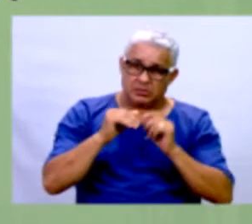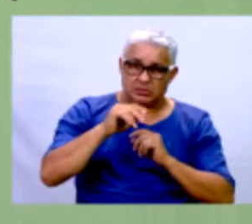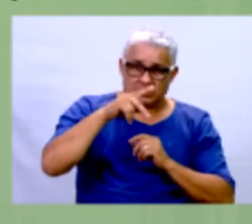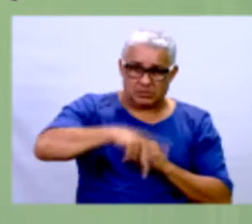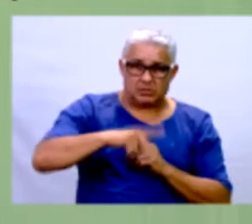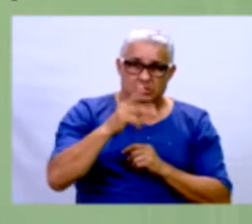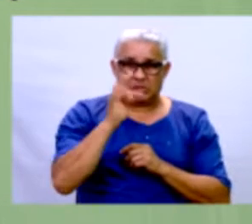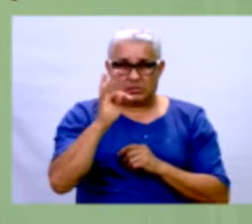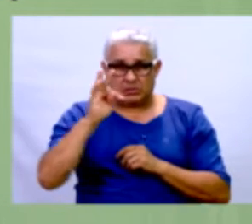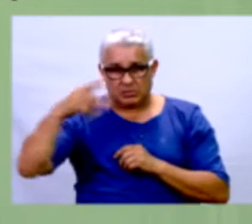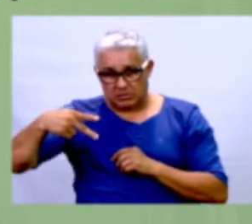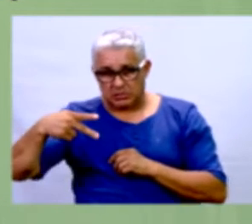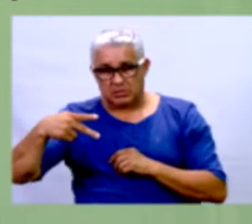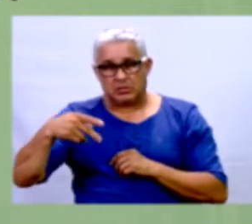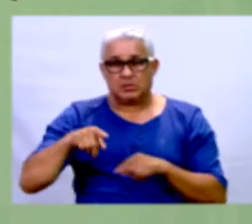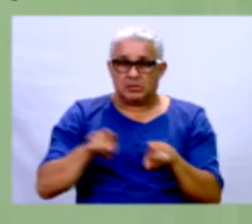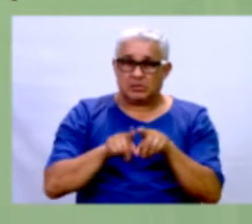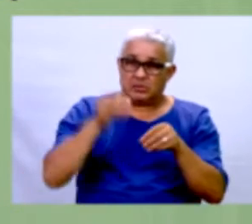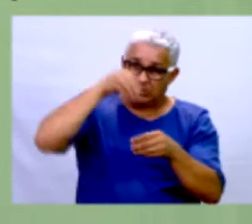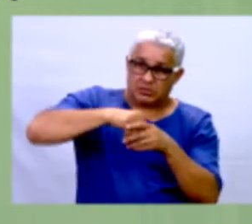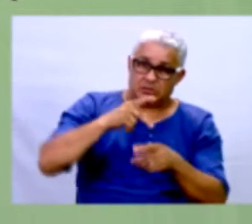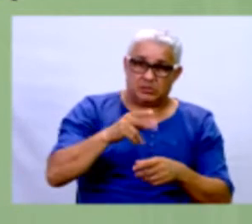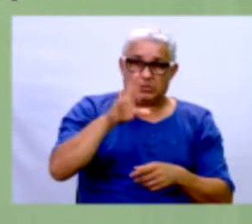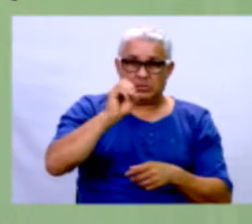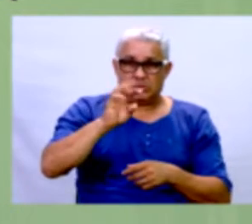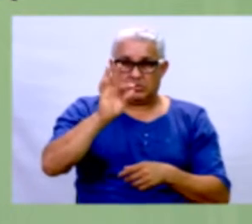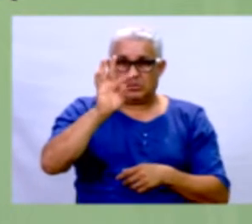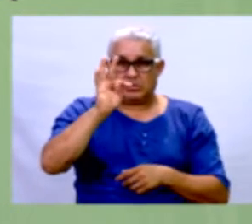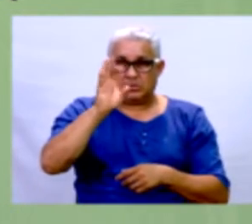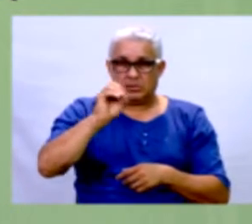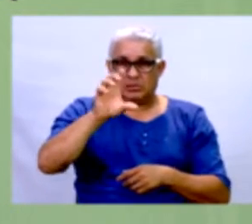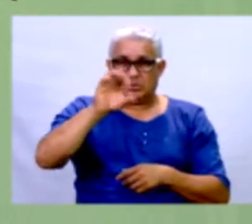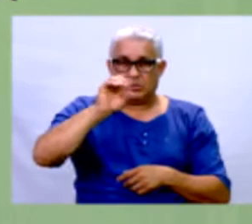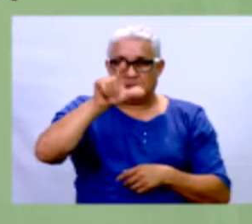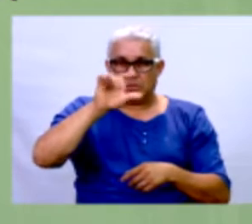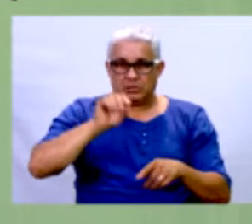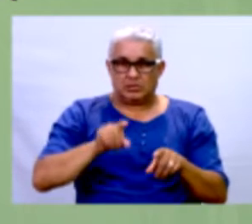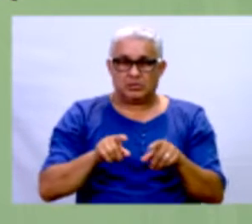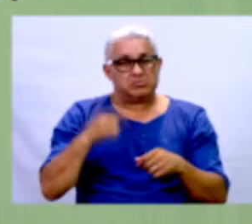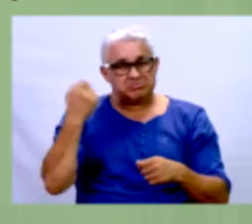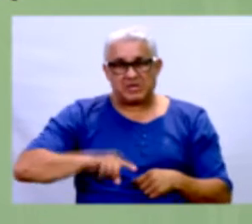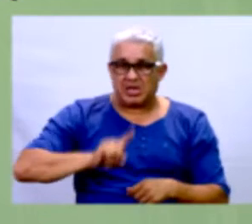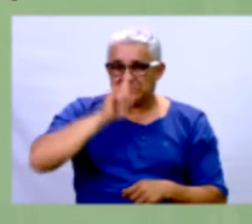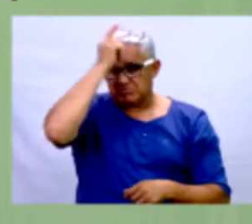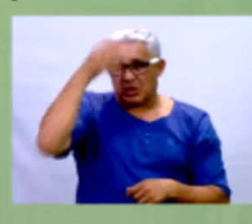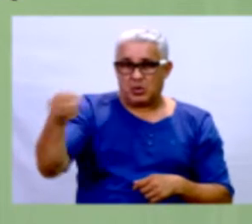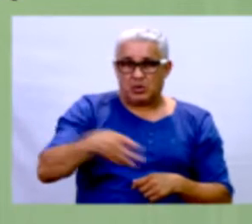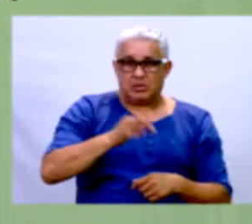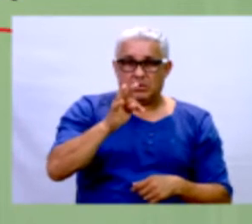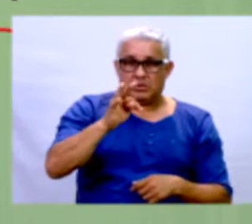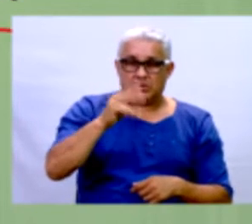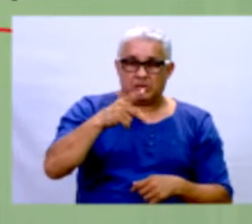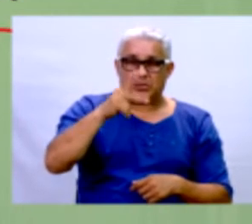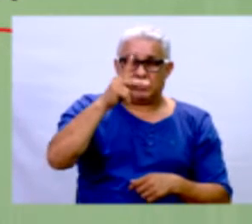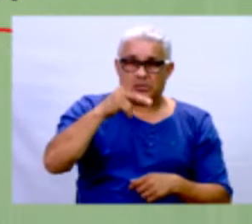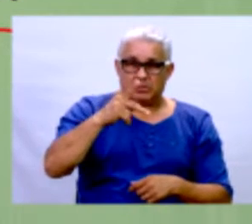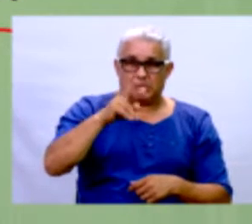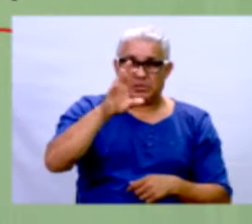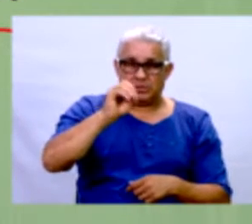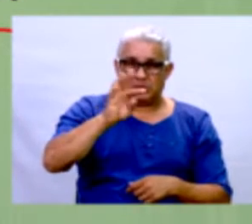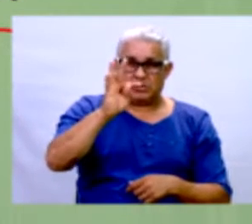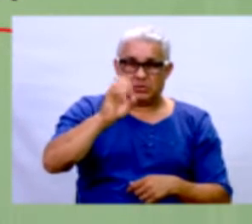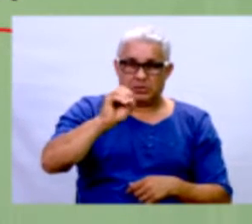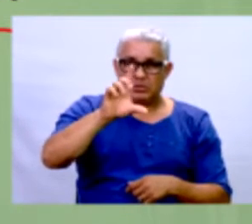através do que já é definido no protocolo, certo? Sem precisar inventar novos protocolos específicos para aquela